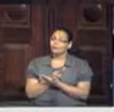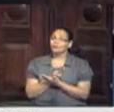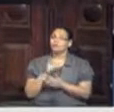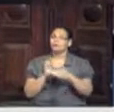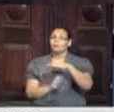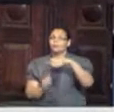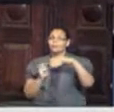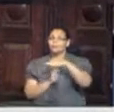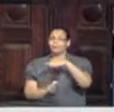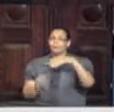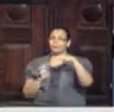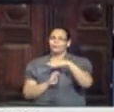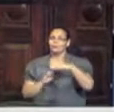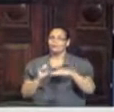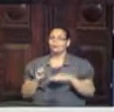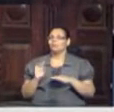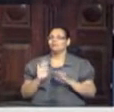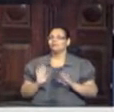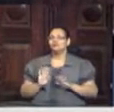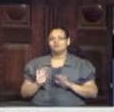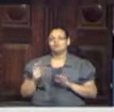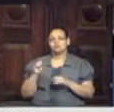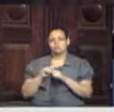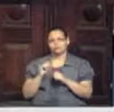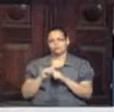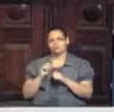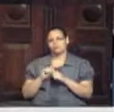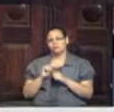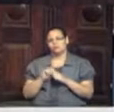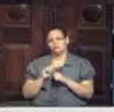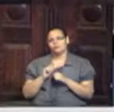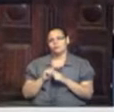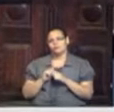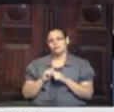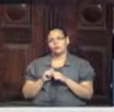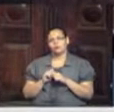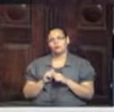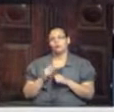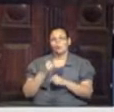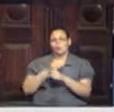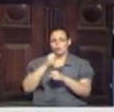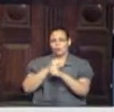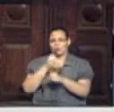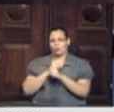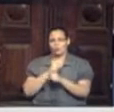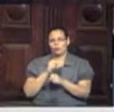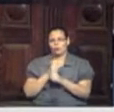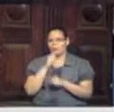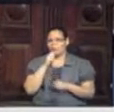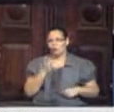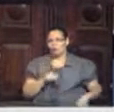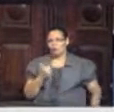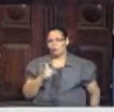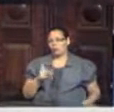firmado. Todo contrato firmado, isto em qualquer lugar,